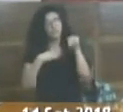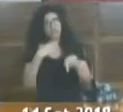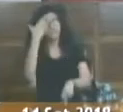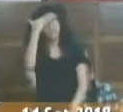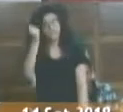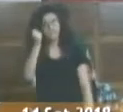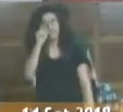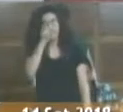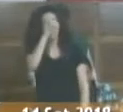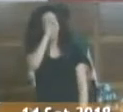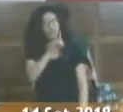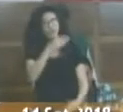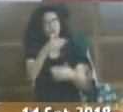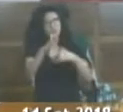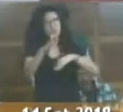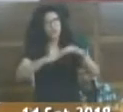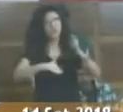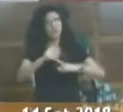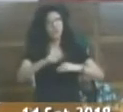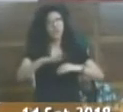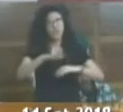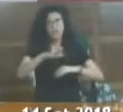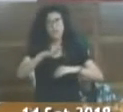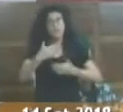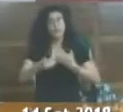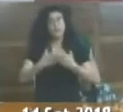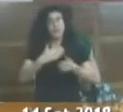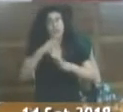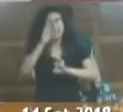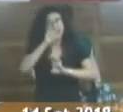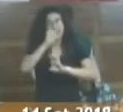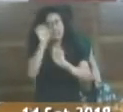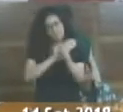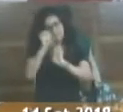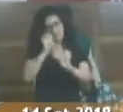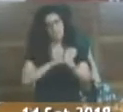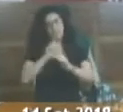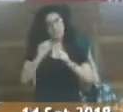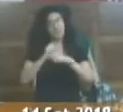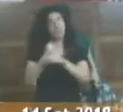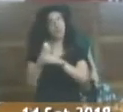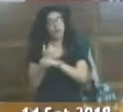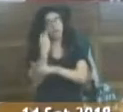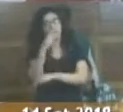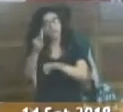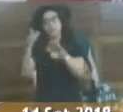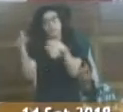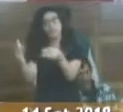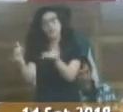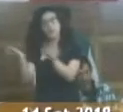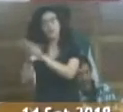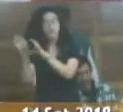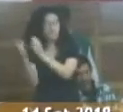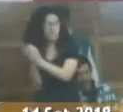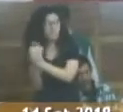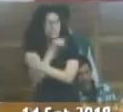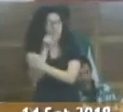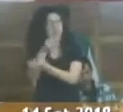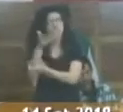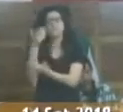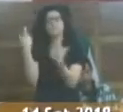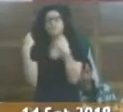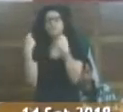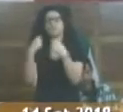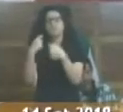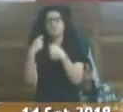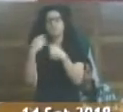disso. Qualquer empreendimento que seja feito nas suas comunidades, a gente tem esse direito de ouvir, de dizer se a gente quer ou não esse empreendimento